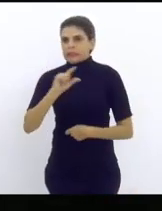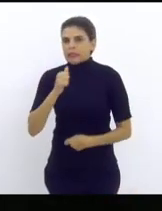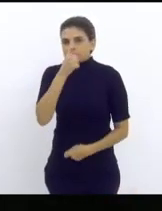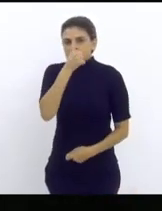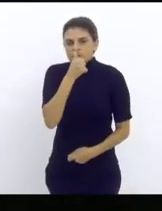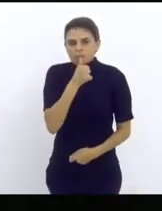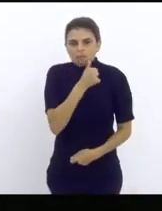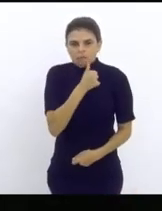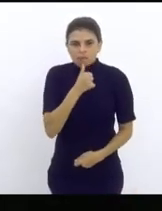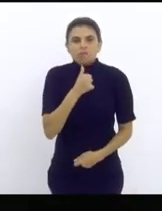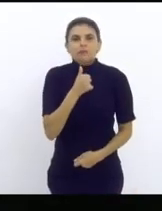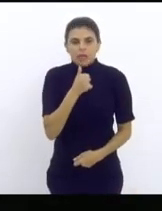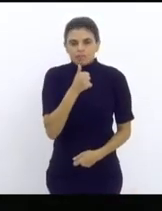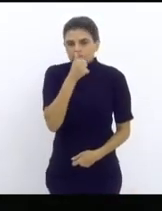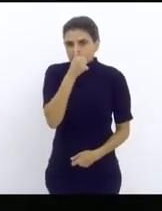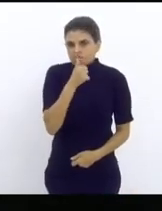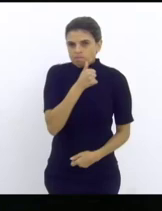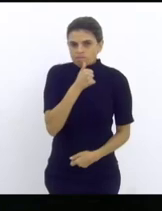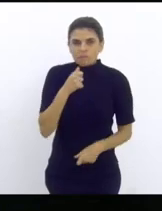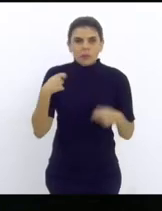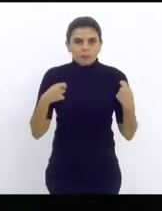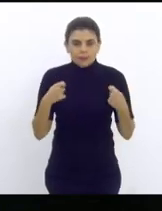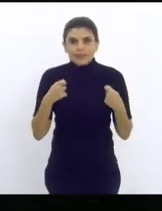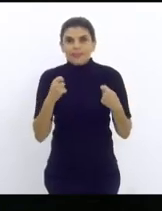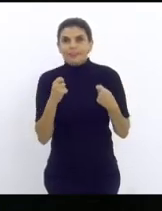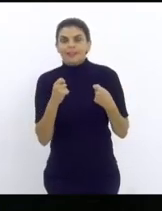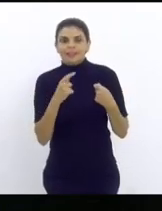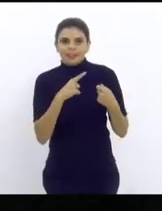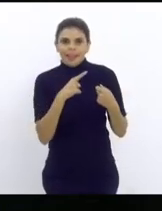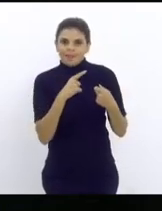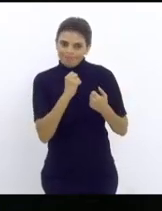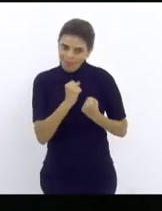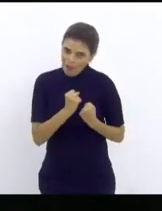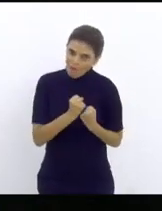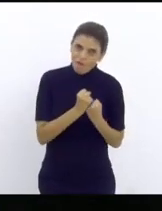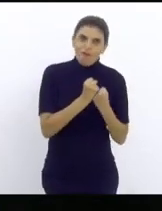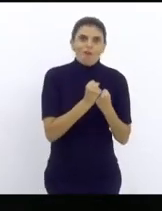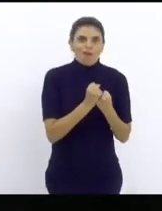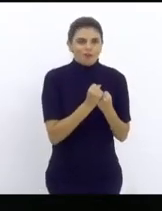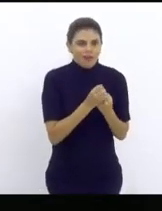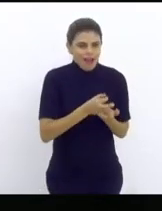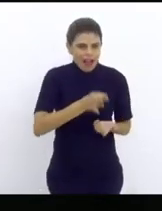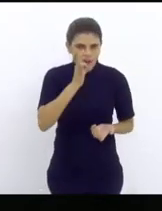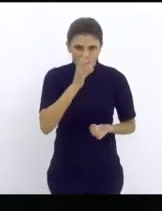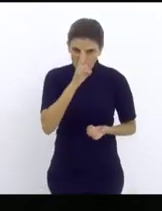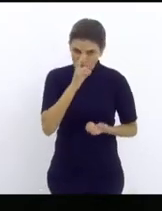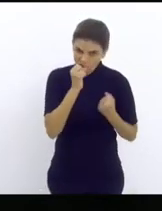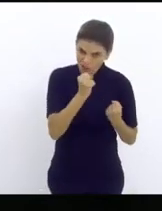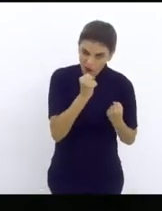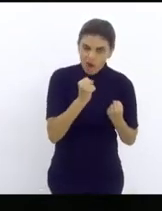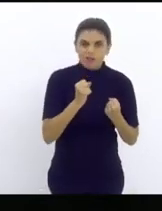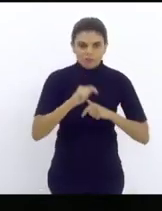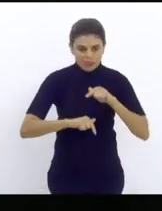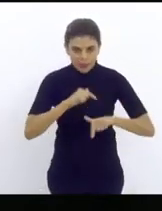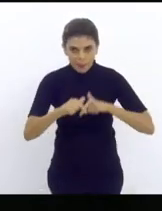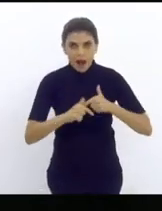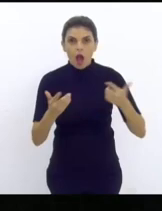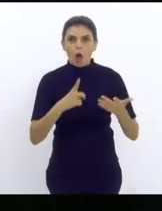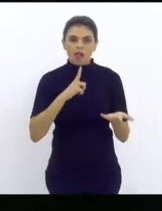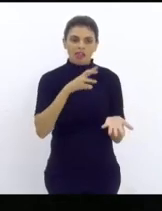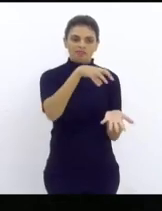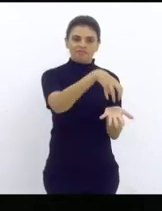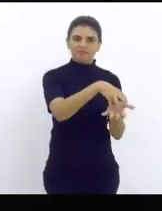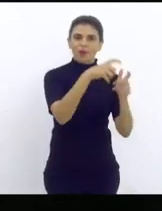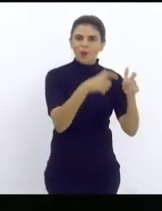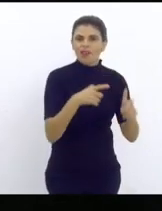em jejum precisam tomar aquele café com reforço para trabalhar e fiquei muito feliz porque ali agora vai ter